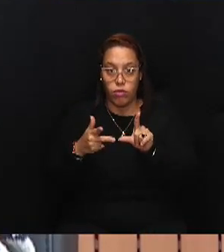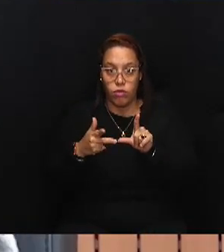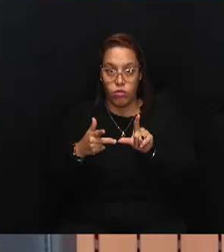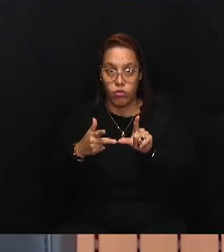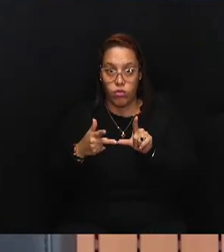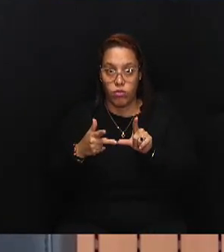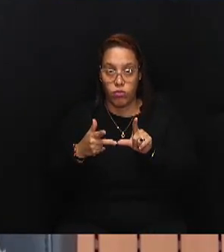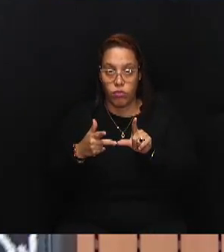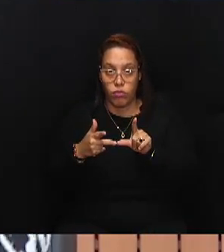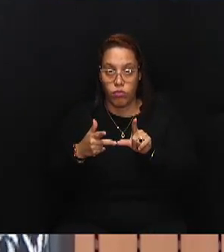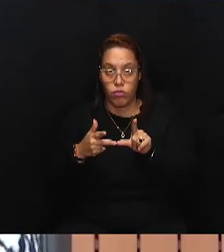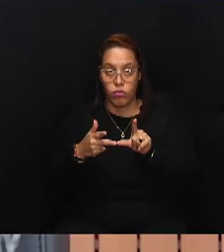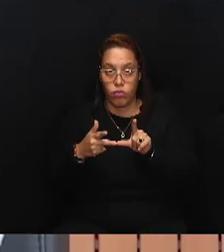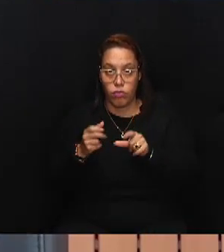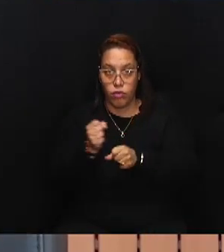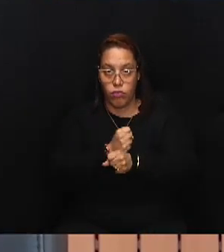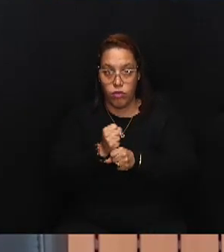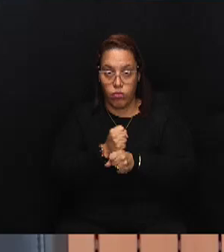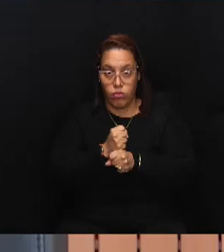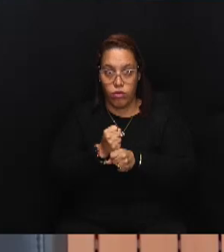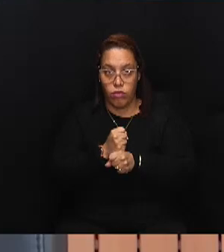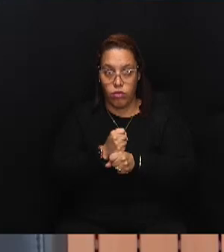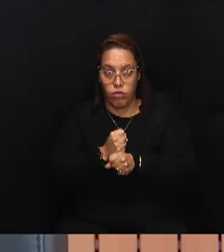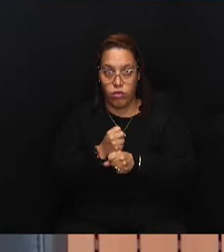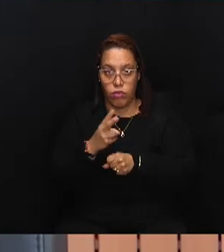ordinário, no ano de